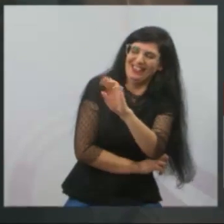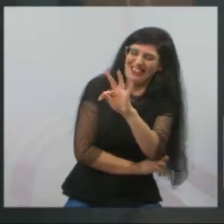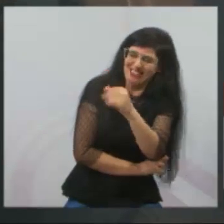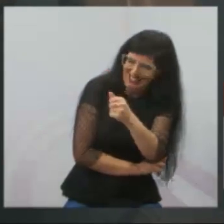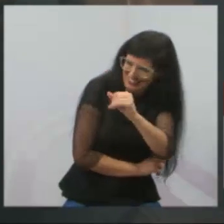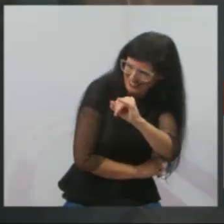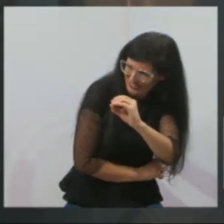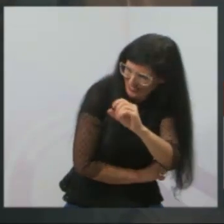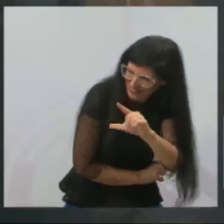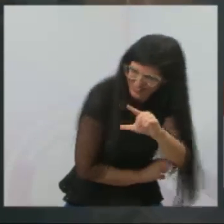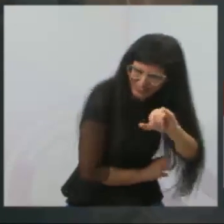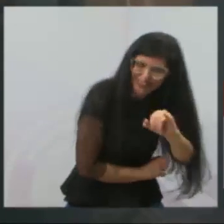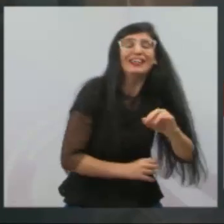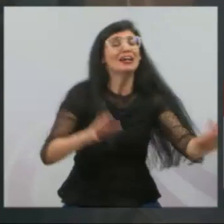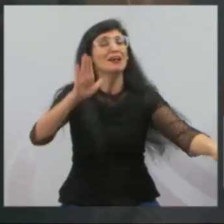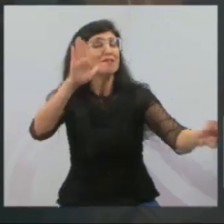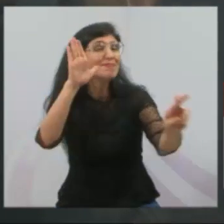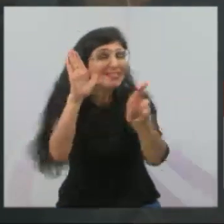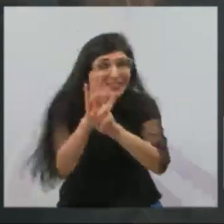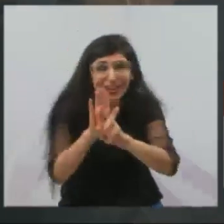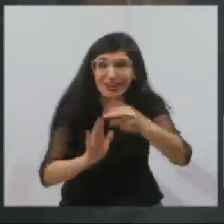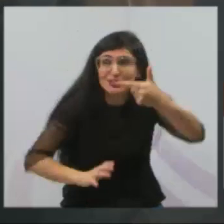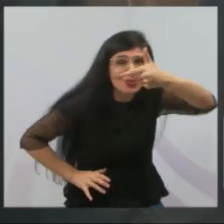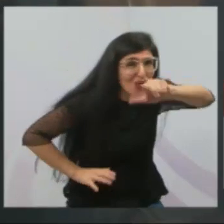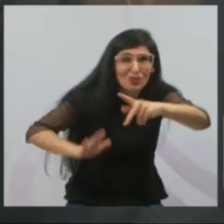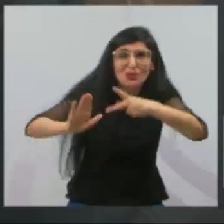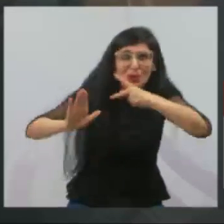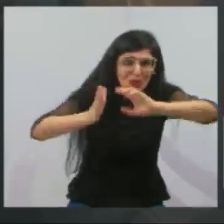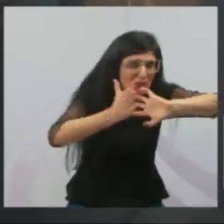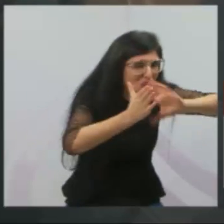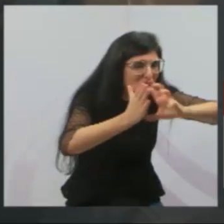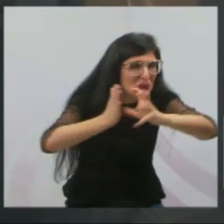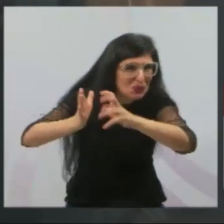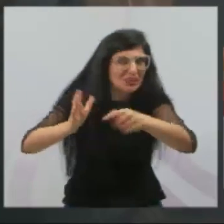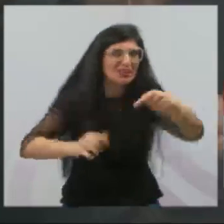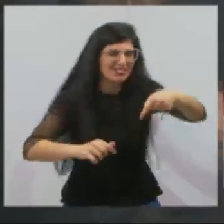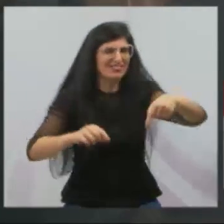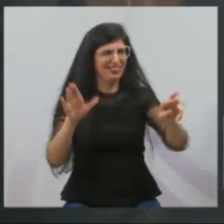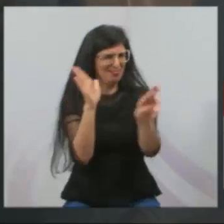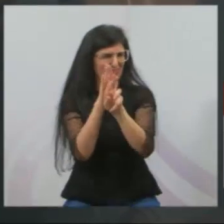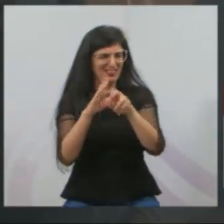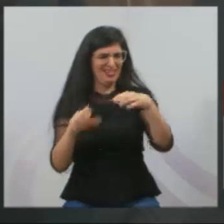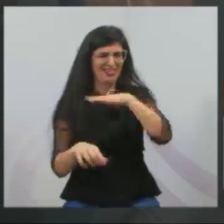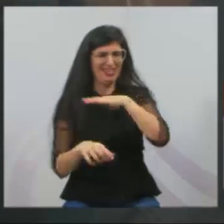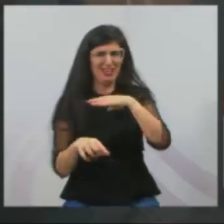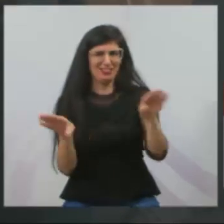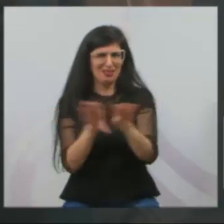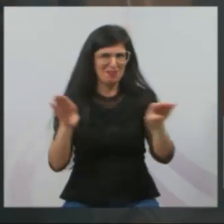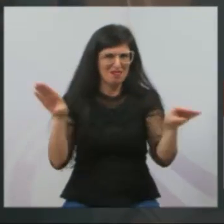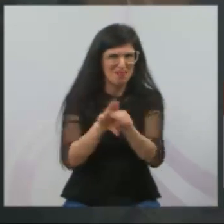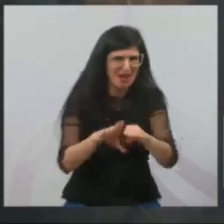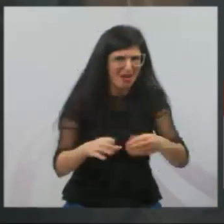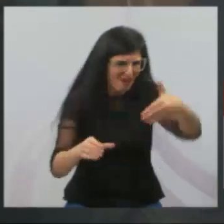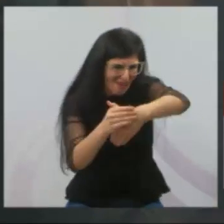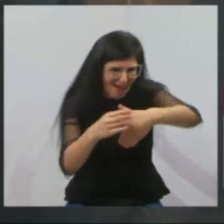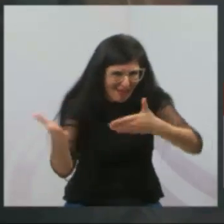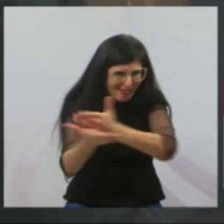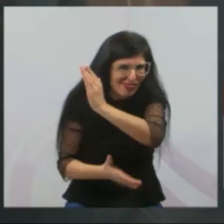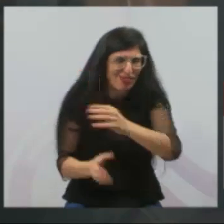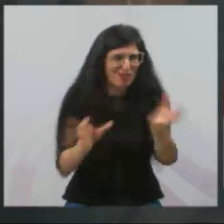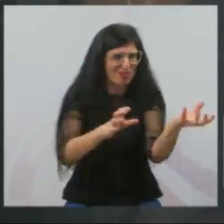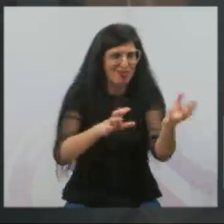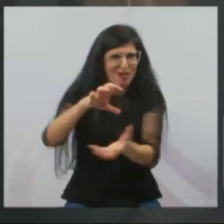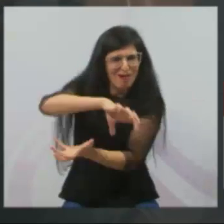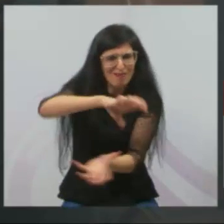representantes aqui também de outros grupos políticos da cidade, que votaram a favor da reforma da Previdência. E